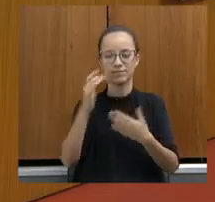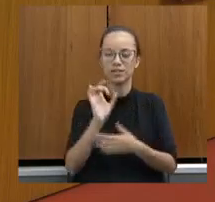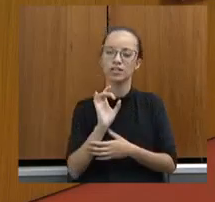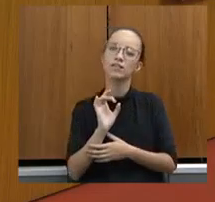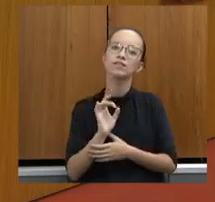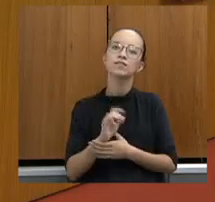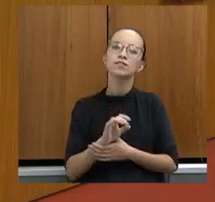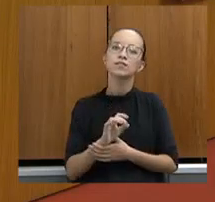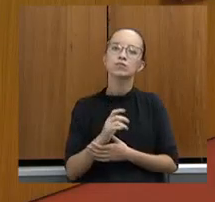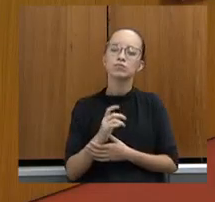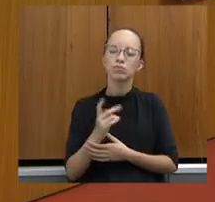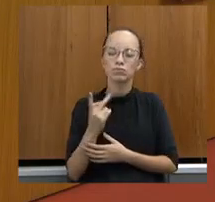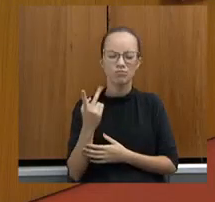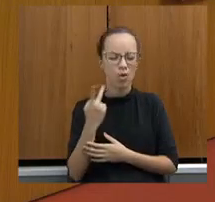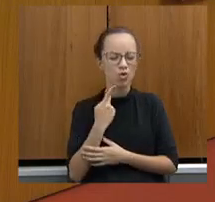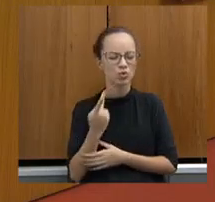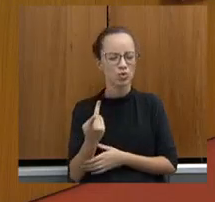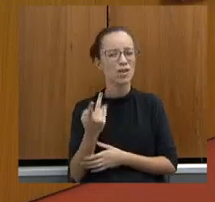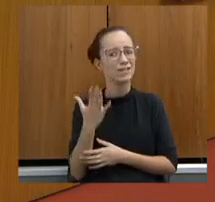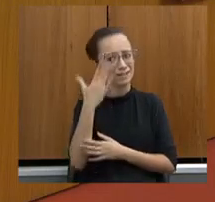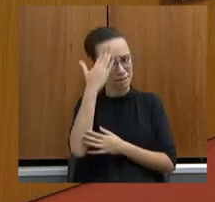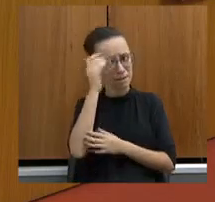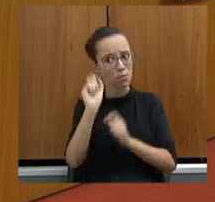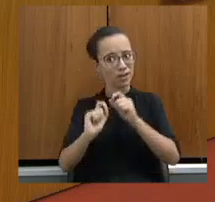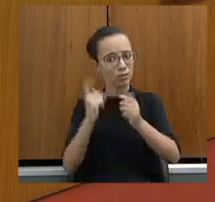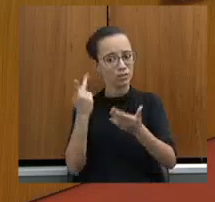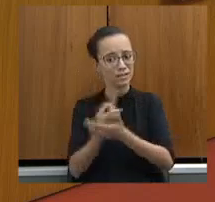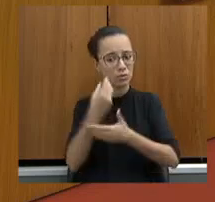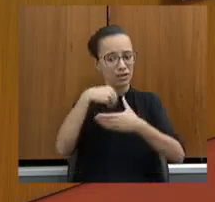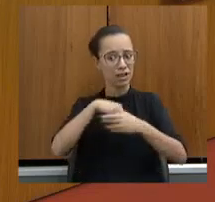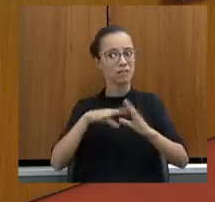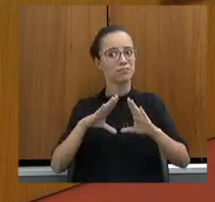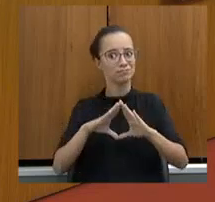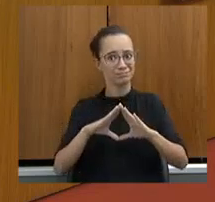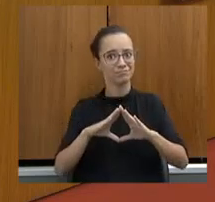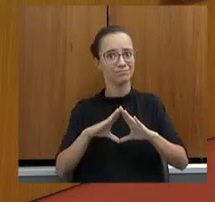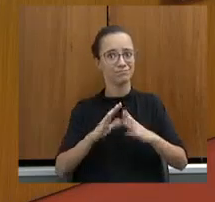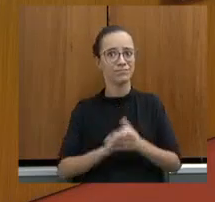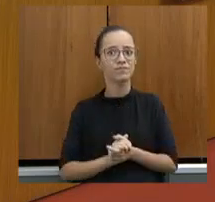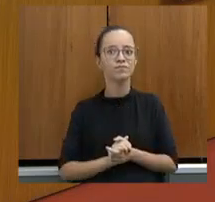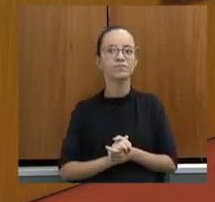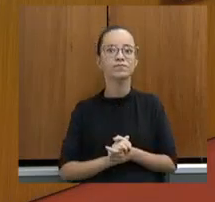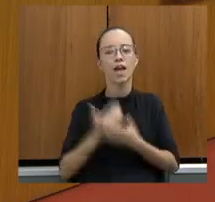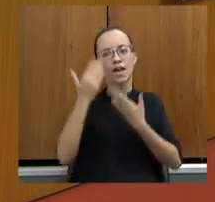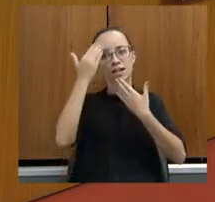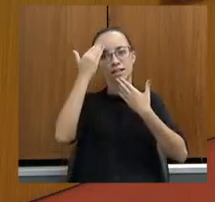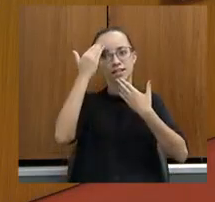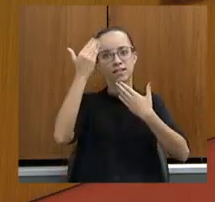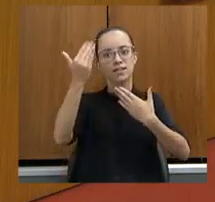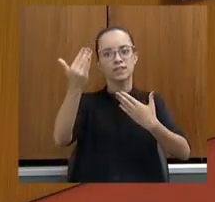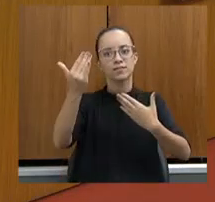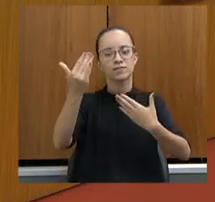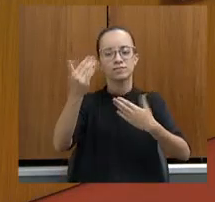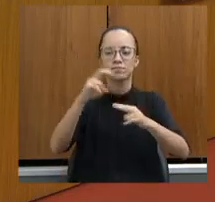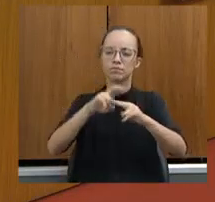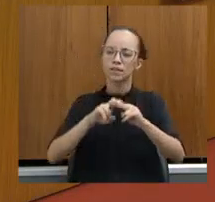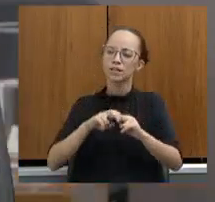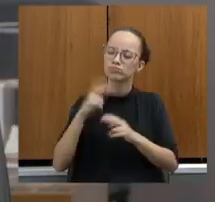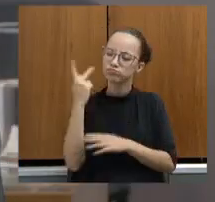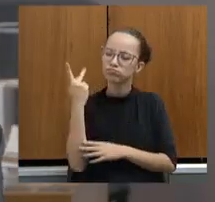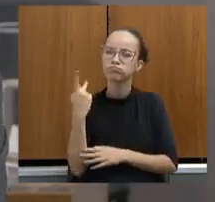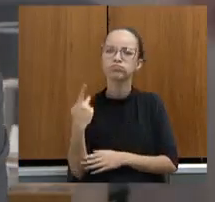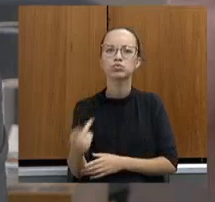nós passamos aqui nos últimos quatro anos essa Assembleia te agradecer pela sua lealdade